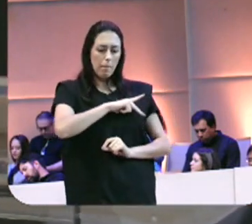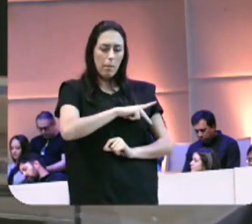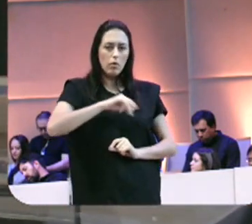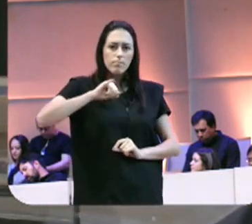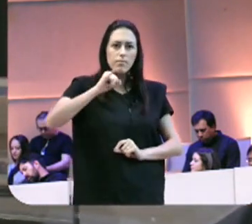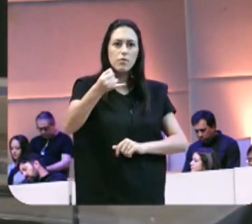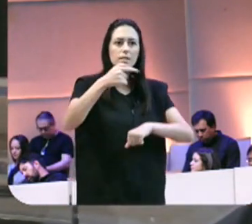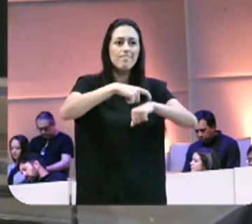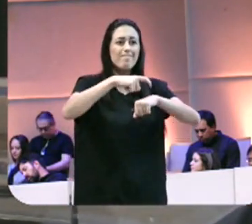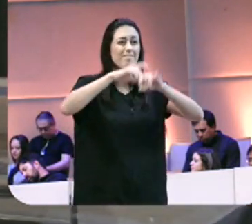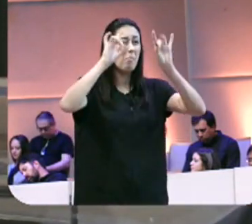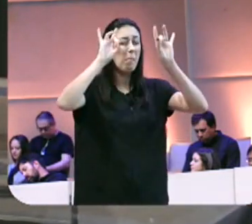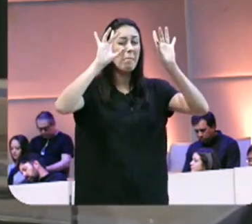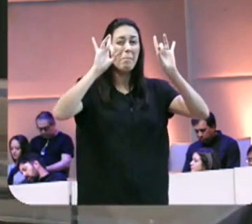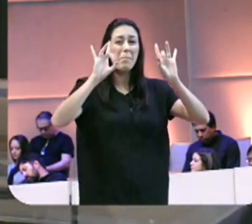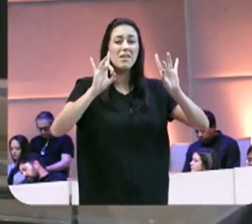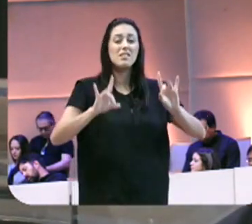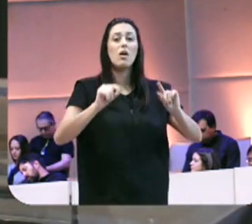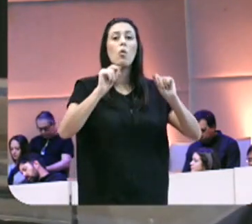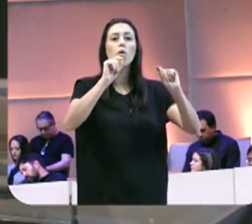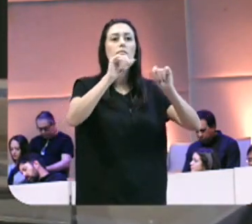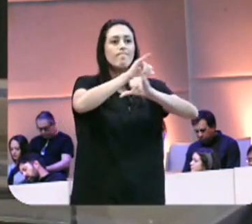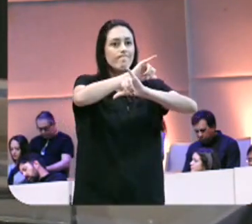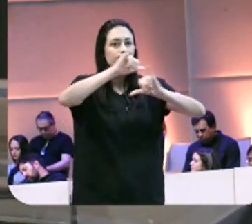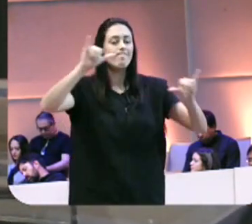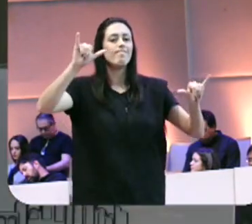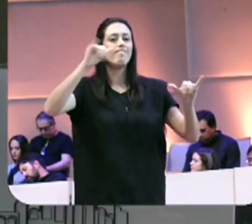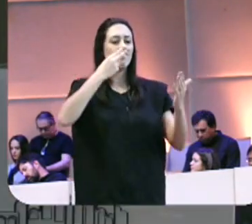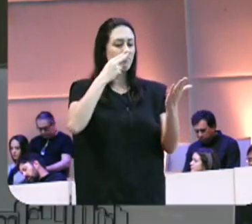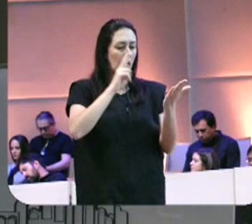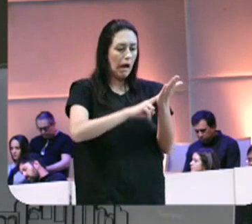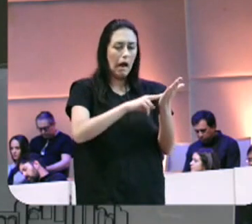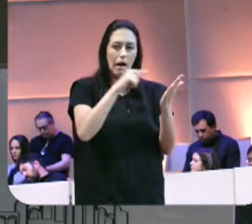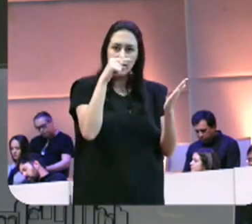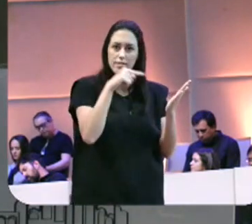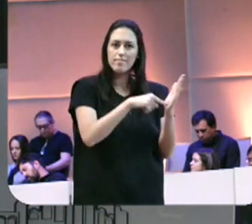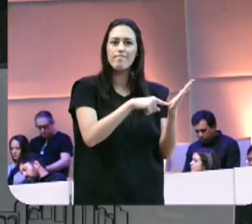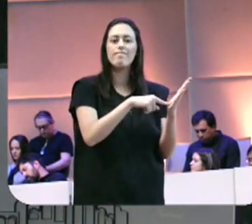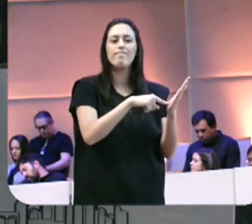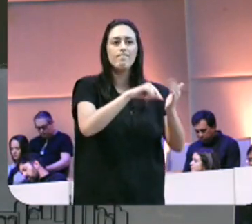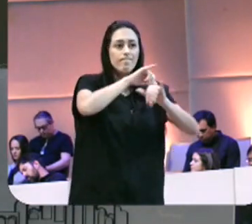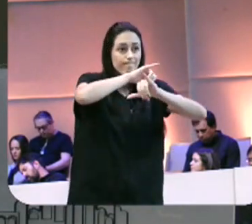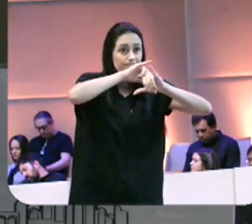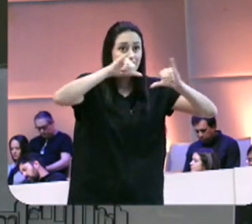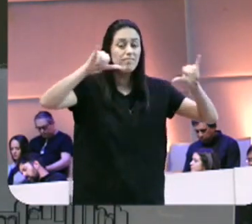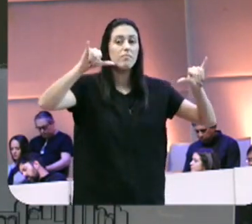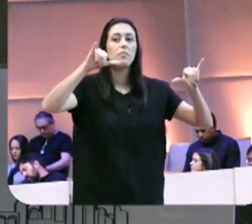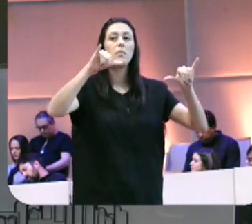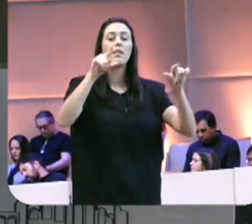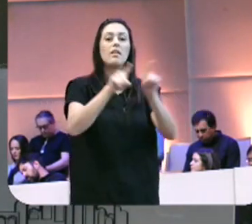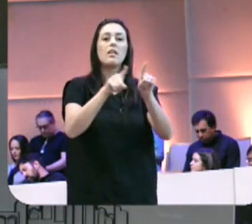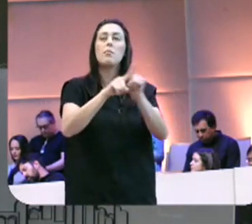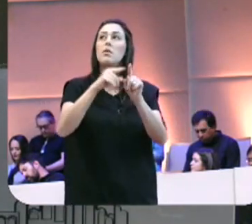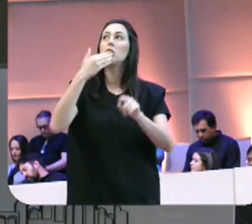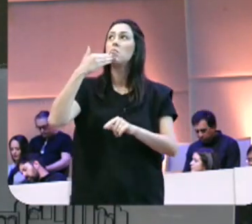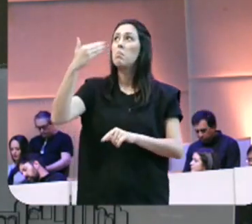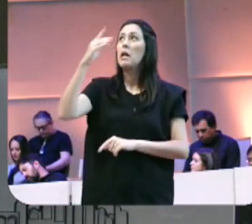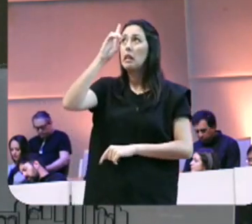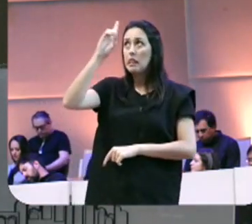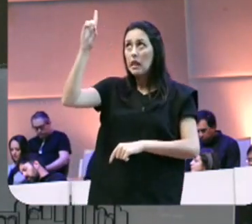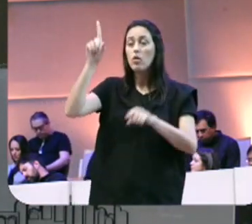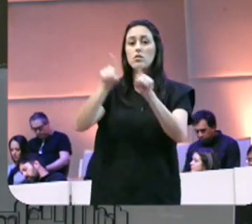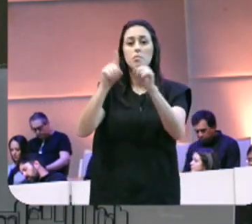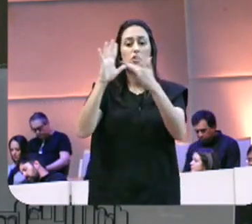a última instrução da carta que ele está escrevendo. E ele convoca o próprio Deus e Jesus Cristo